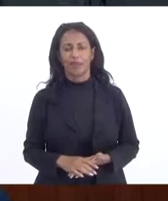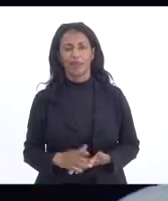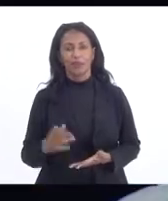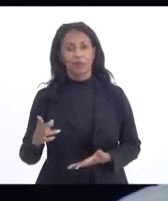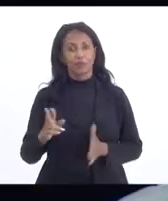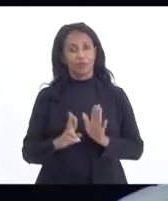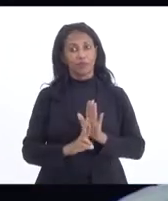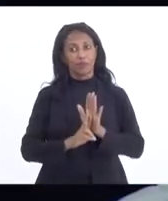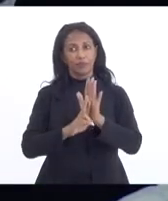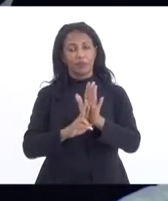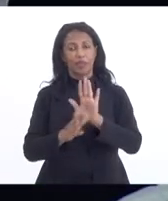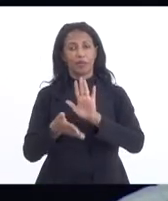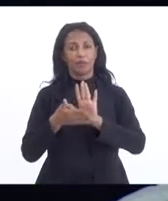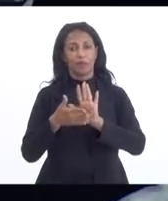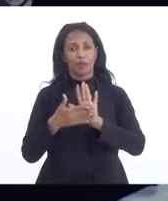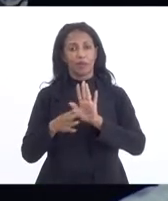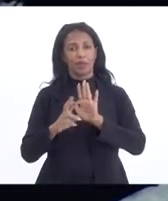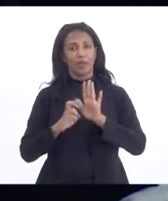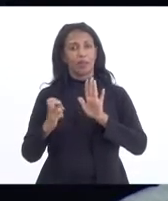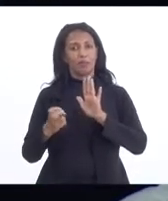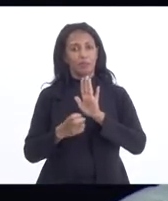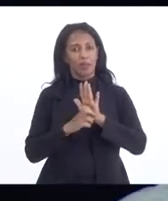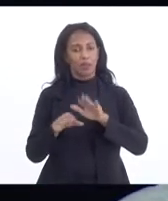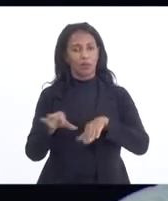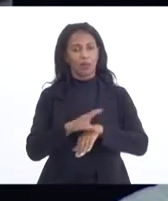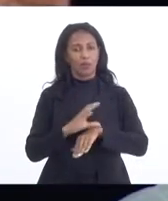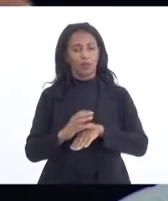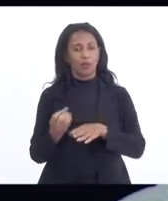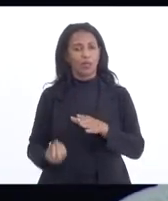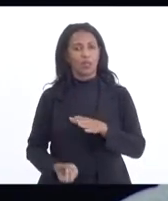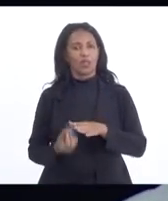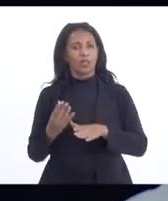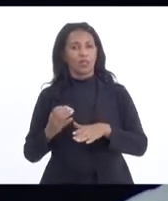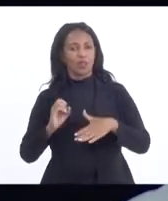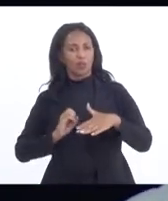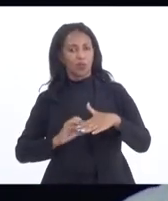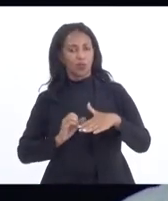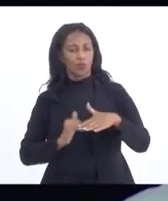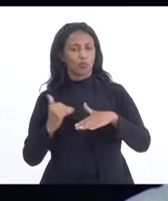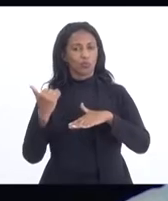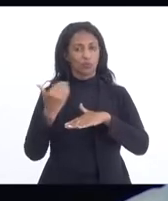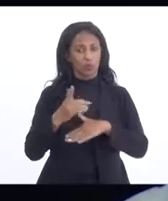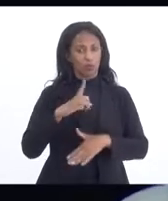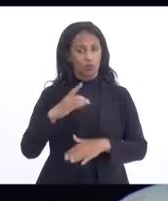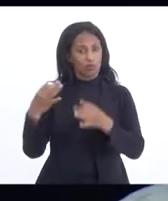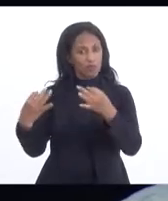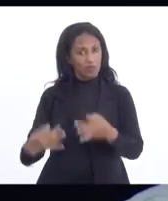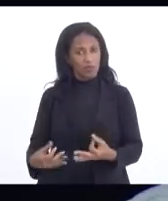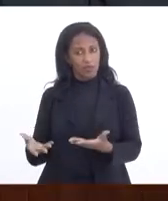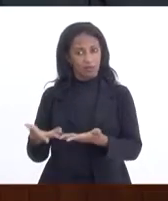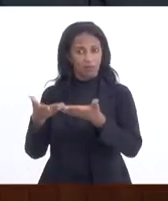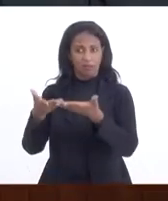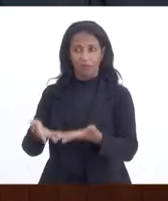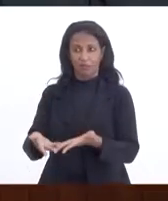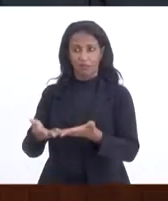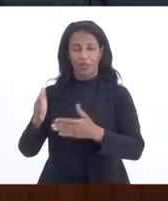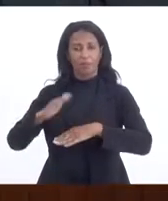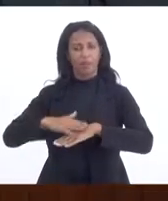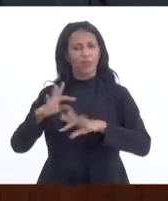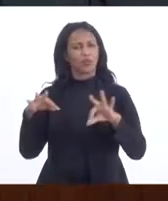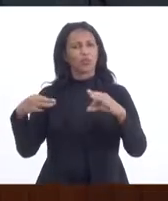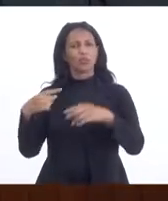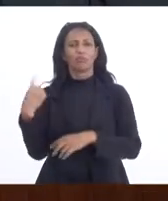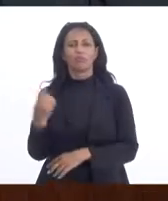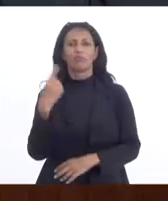ter apresentado a proposta, a emenda constitucional que cria o Fundo Soberano. Eu tenho certeza que o senhor, mais do que todos